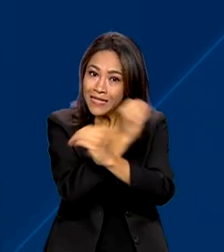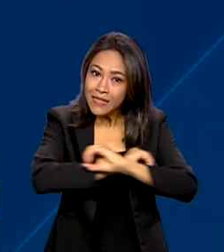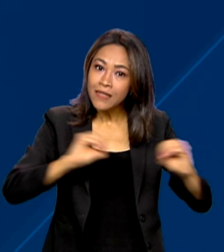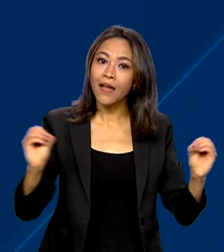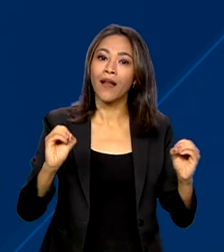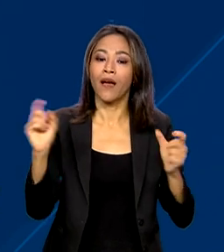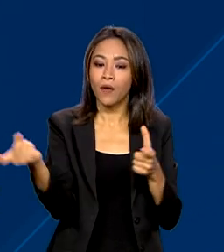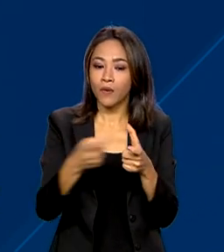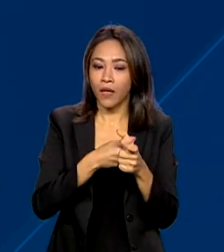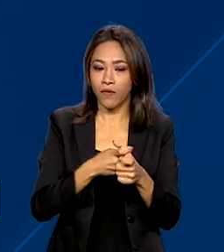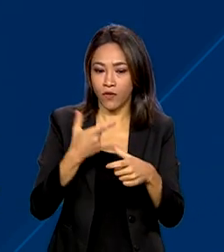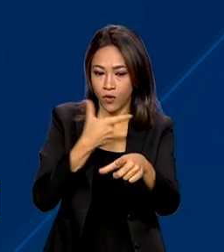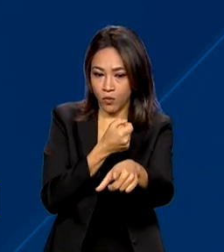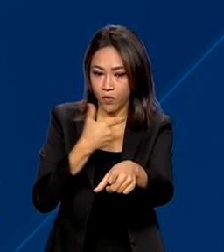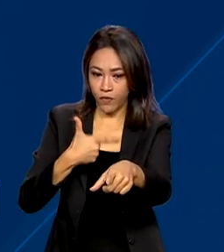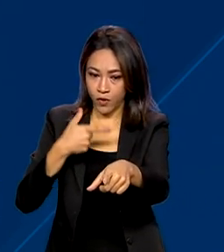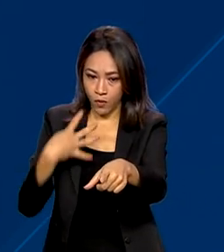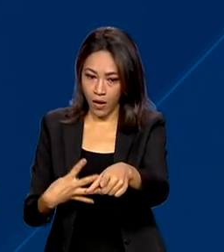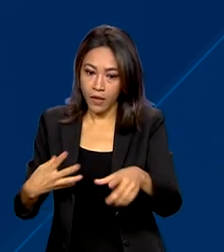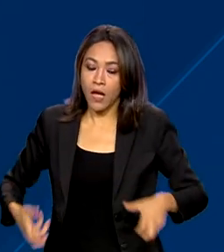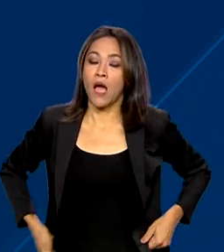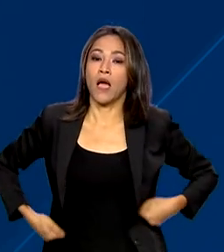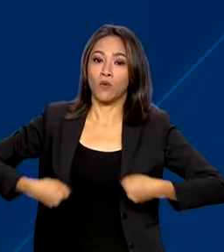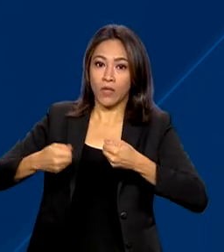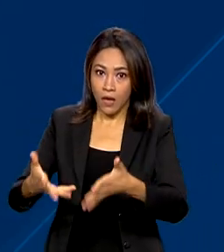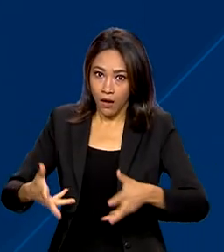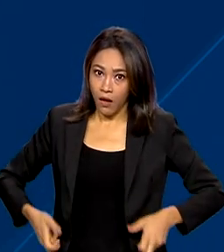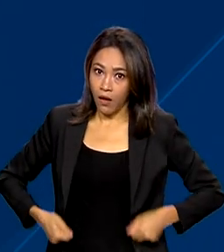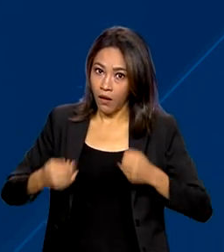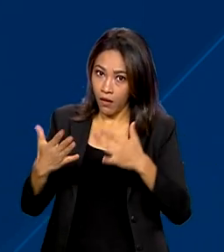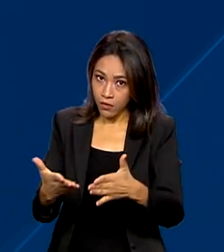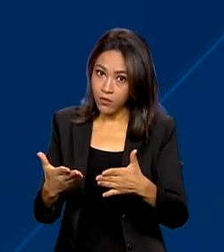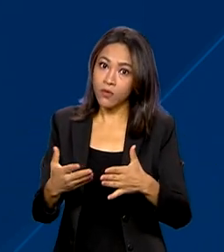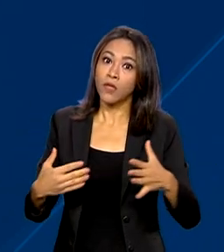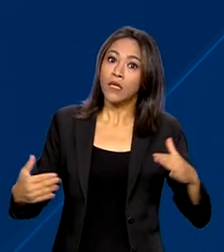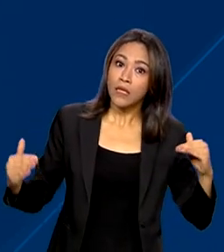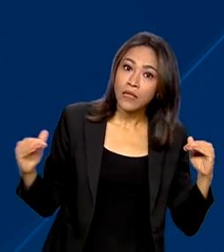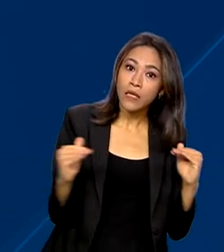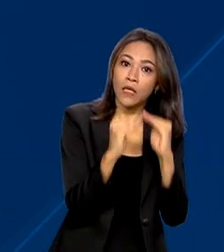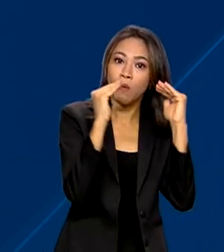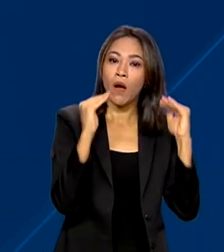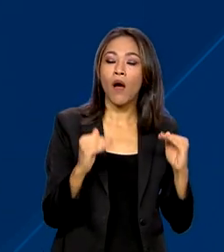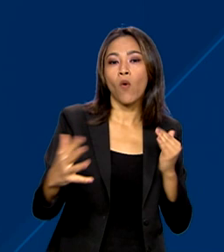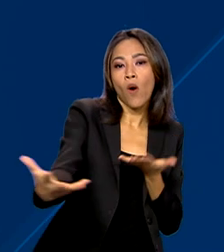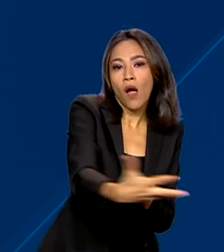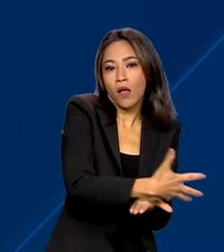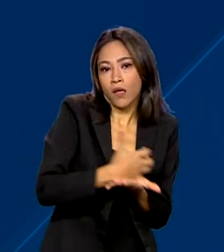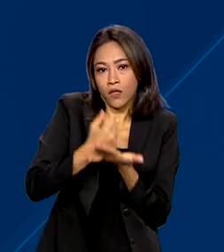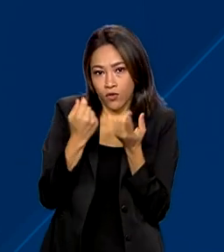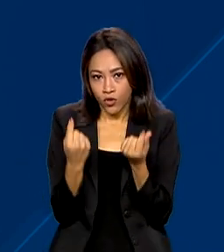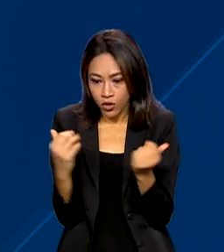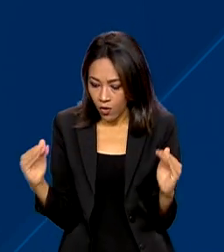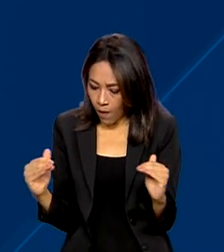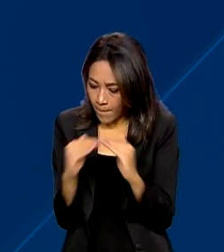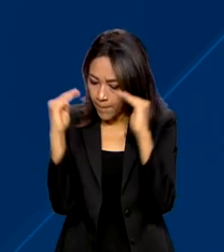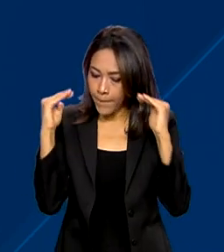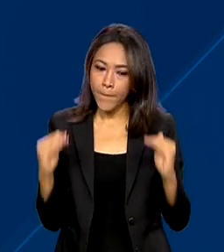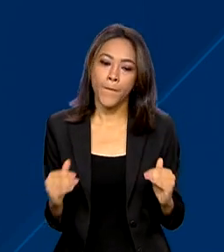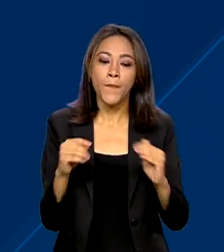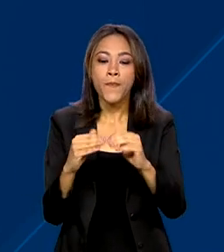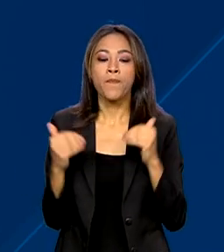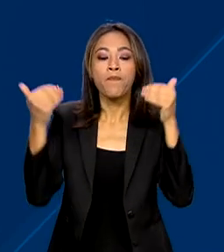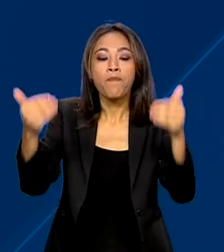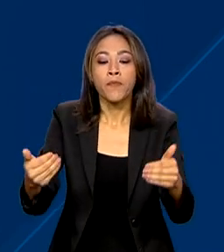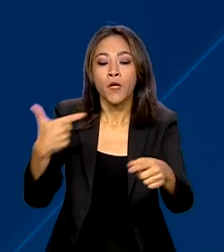2024 ou seja as despesas devem ficar iguais a arrecadação e a partir de 2025 a previsão